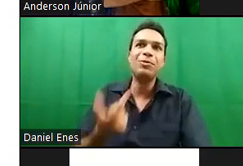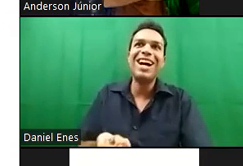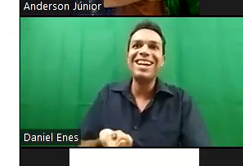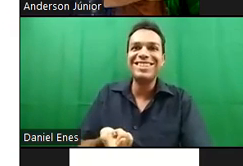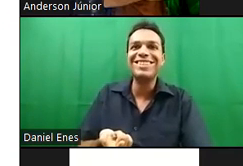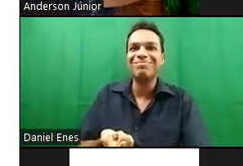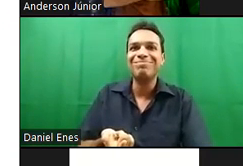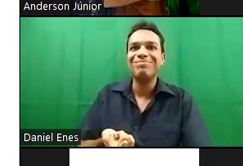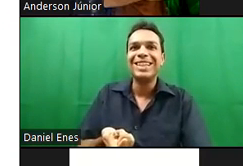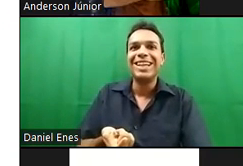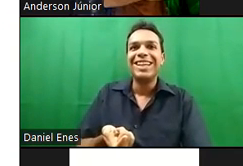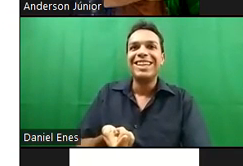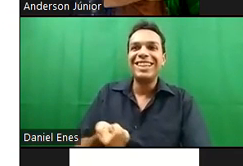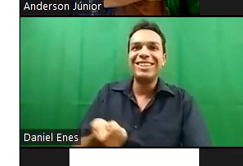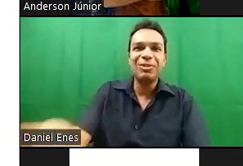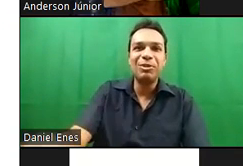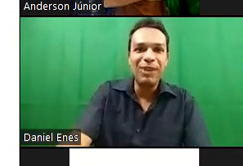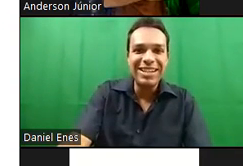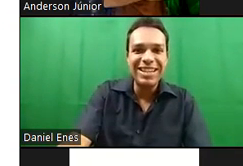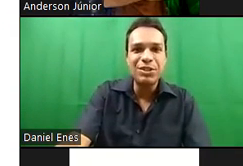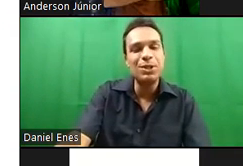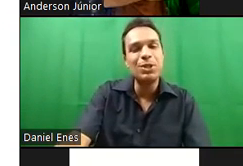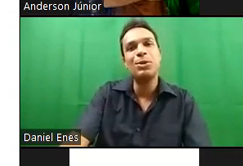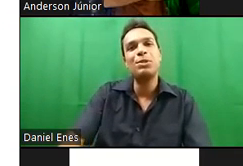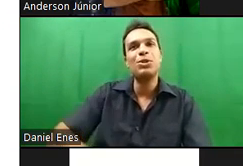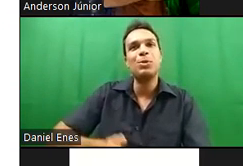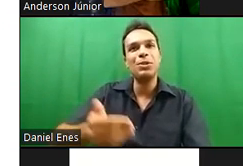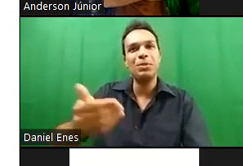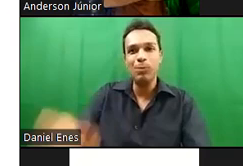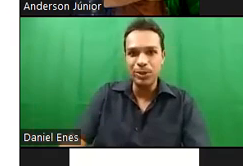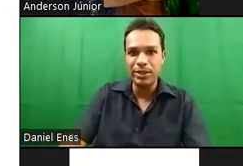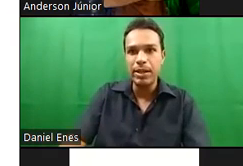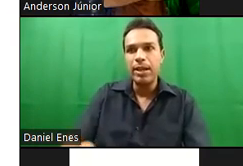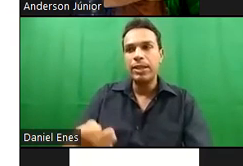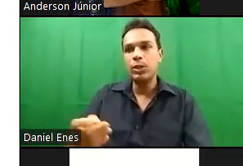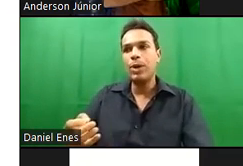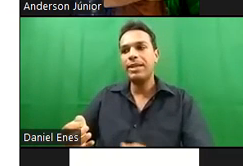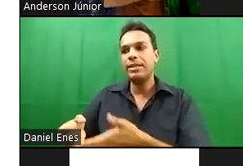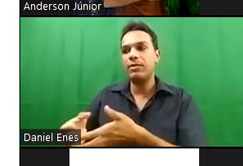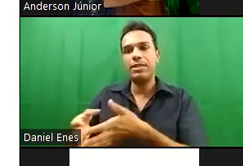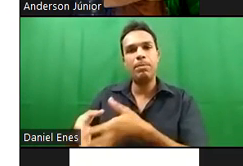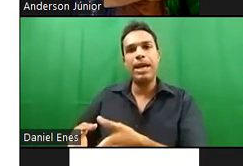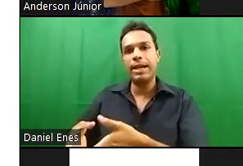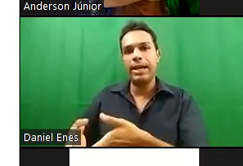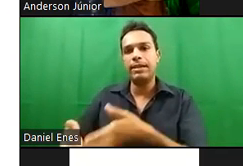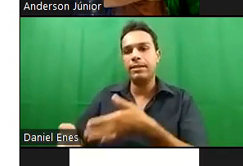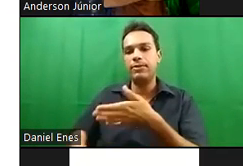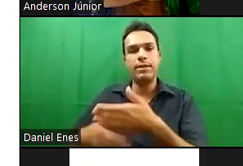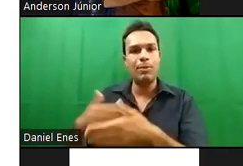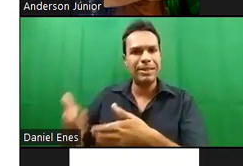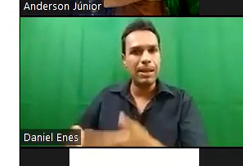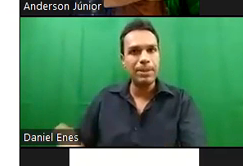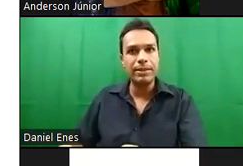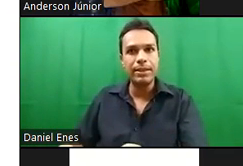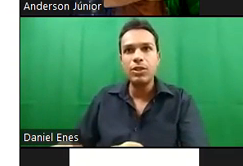cordas vocais, né? Então não faz dessas pessoas mudas. Tanto é que se você pega elas e fizer